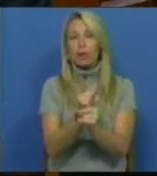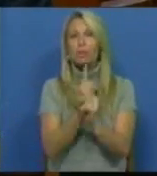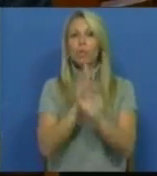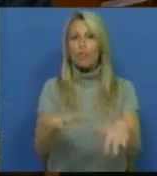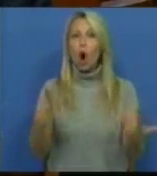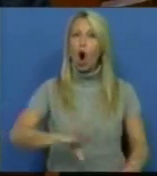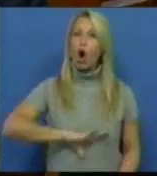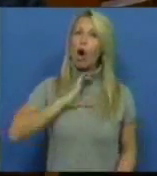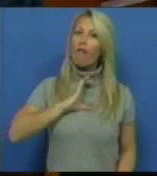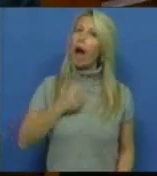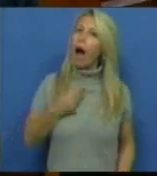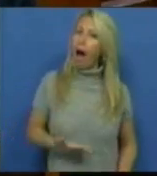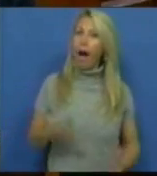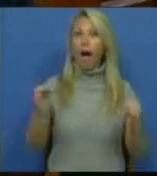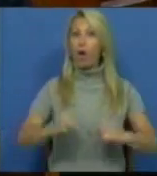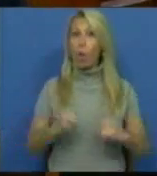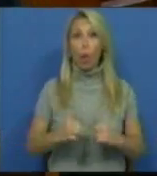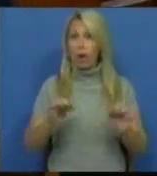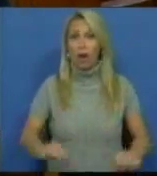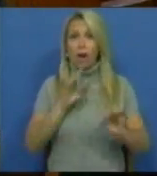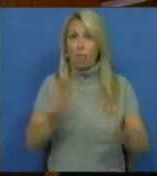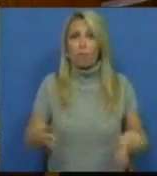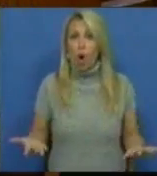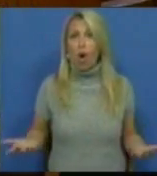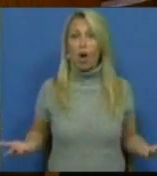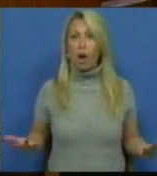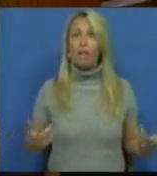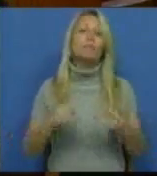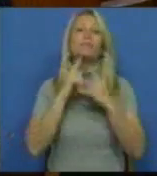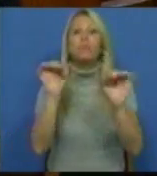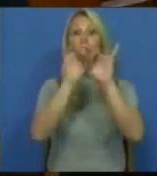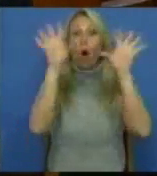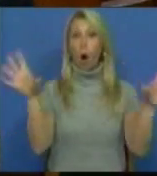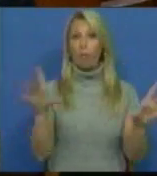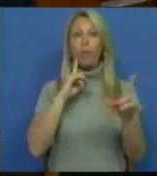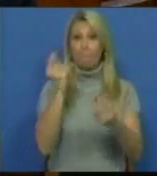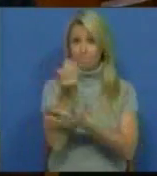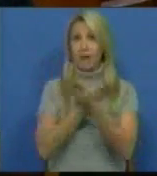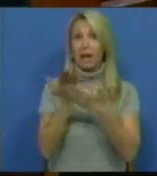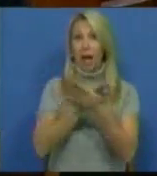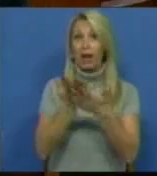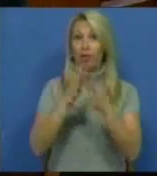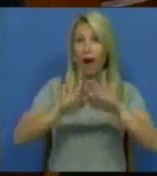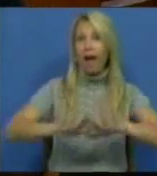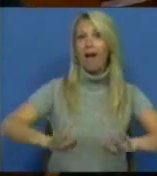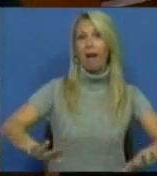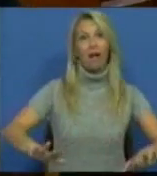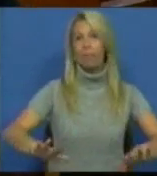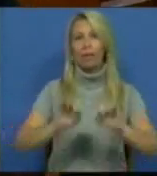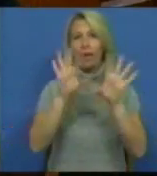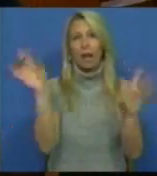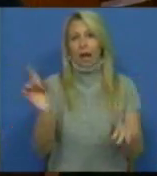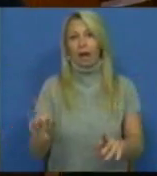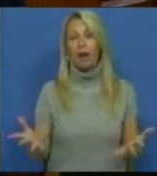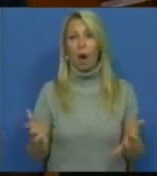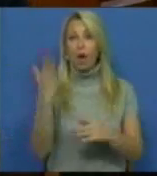qualquer confiança neste acordo. Era óbvio que os mercados não iam acalmar. Quanto mais debilitada está